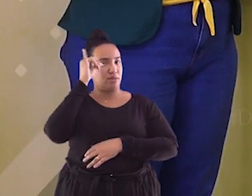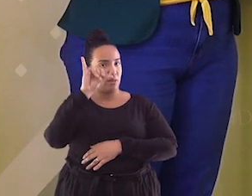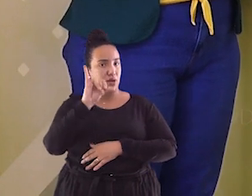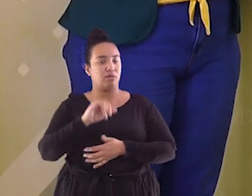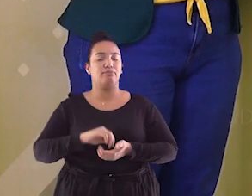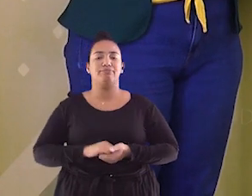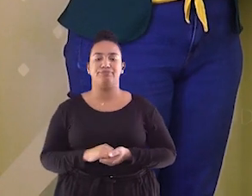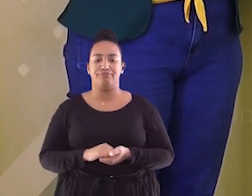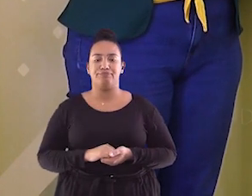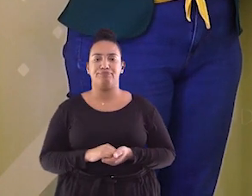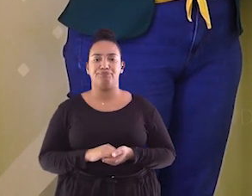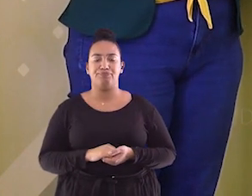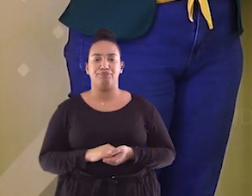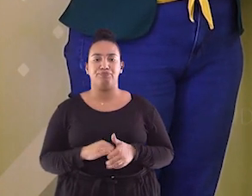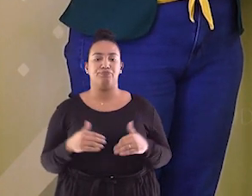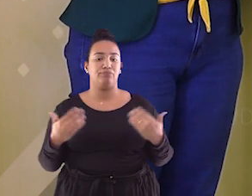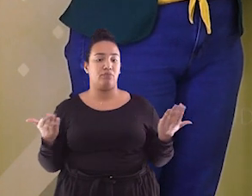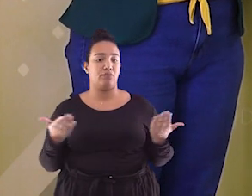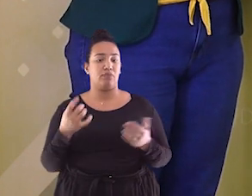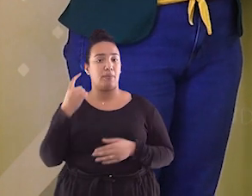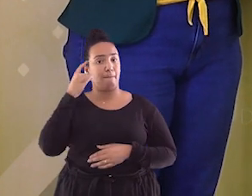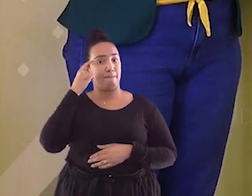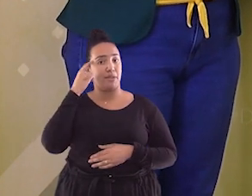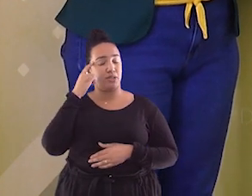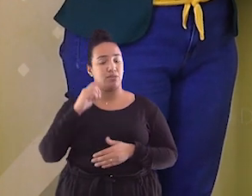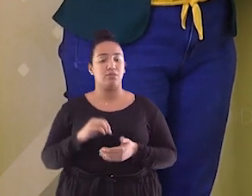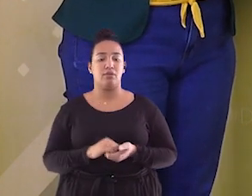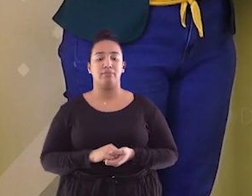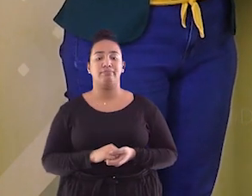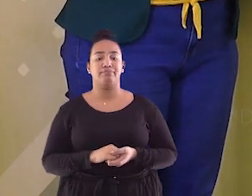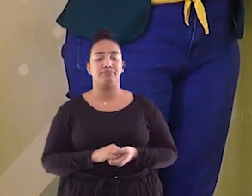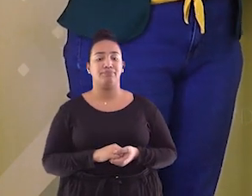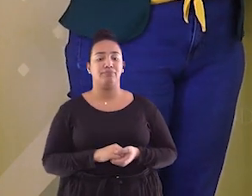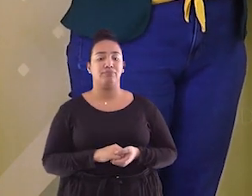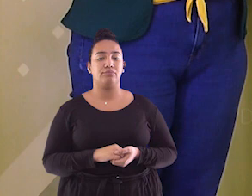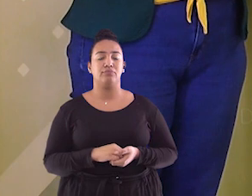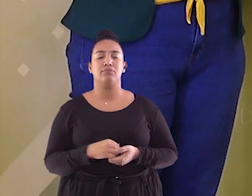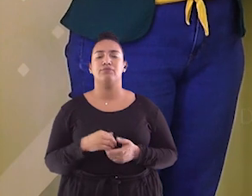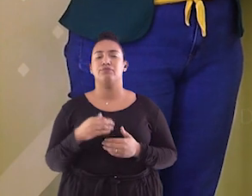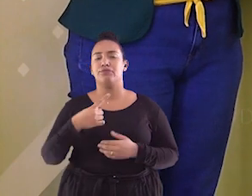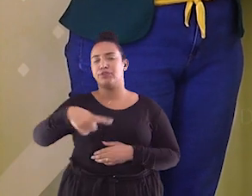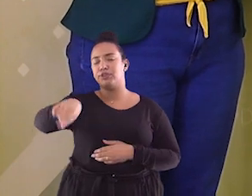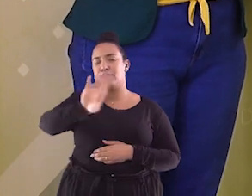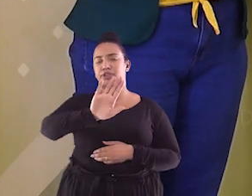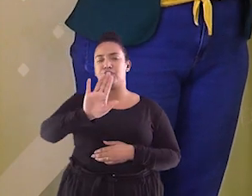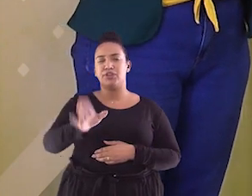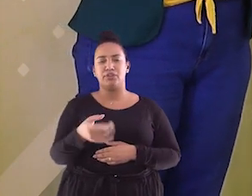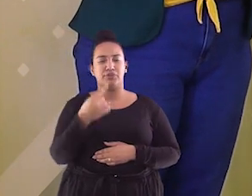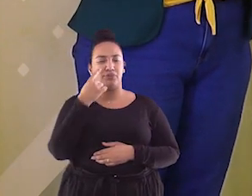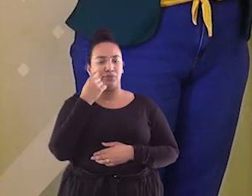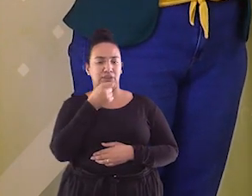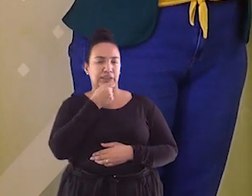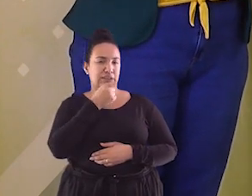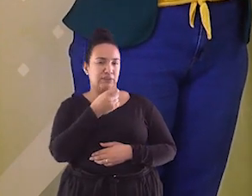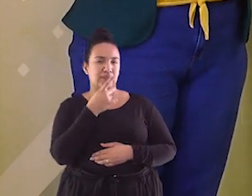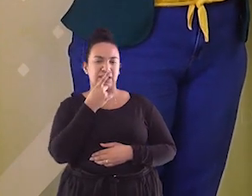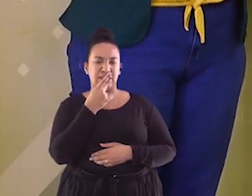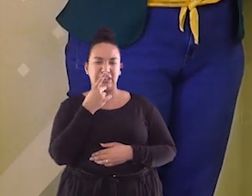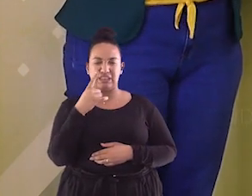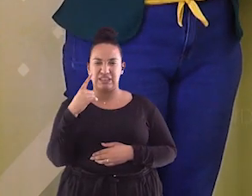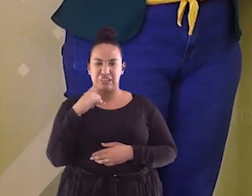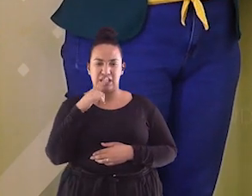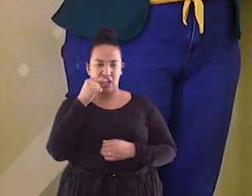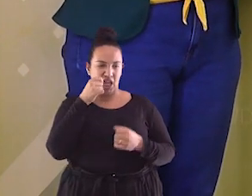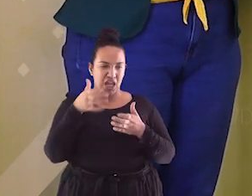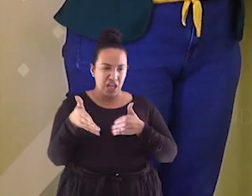fazer. Vamos pensar aqui. Quantas vezes vimos reportagens mostrando a limpeza dos canais ou rios